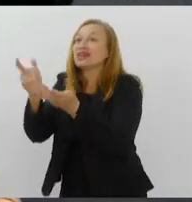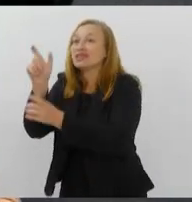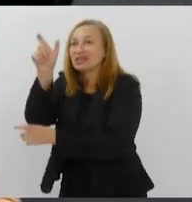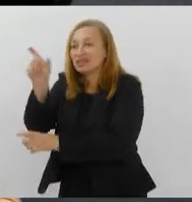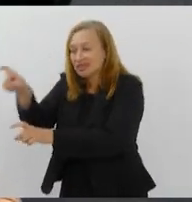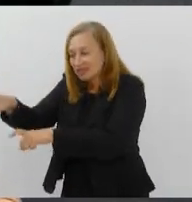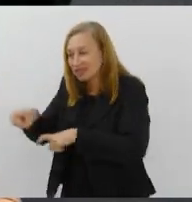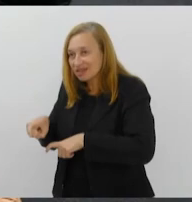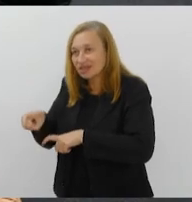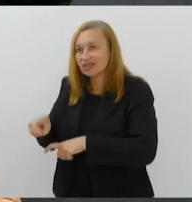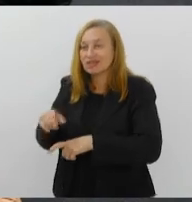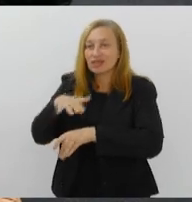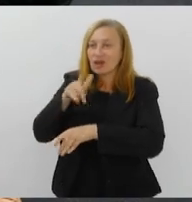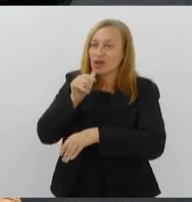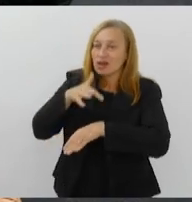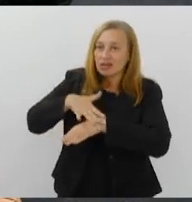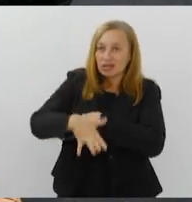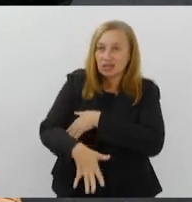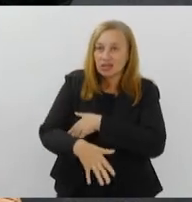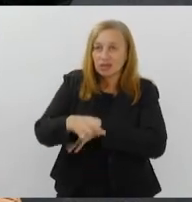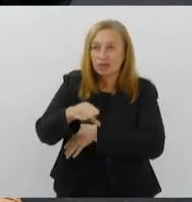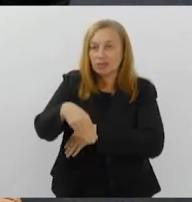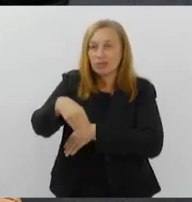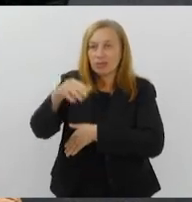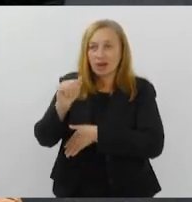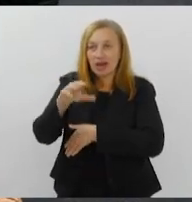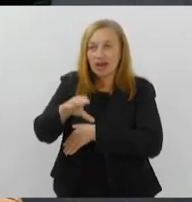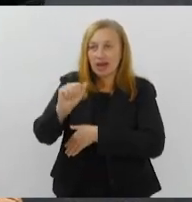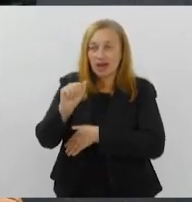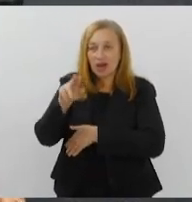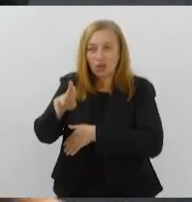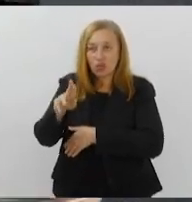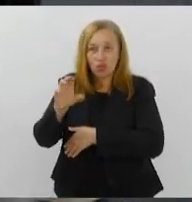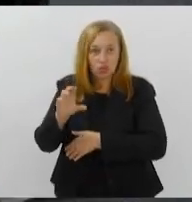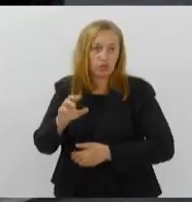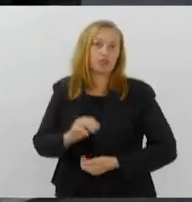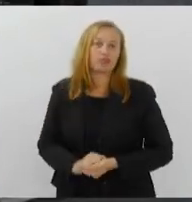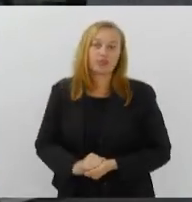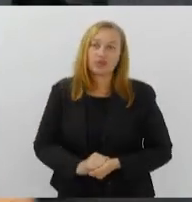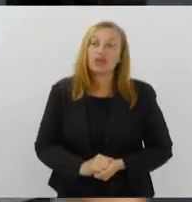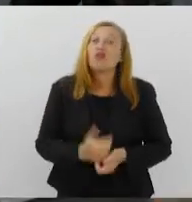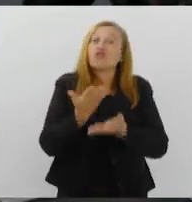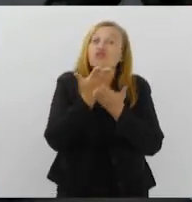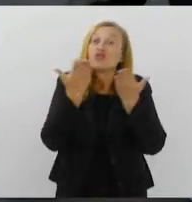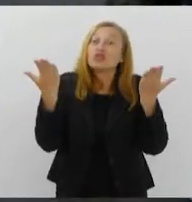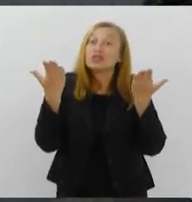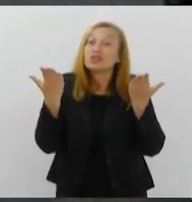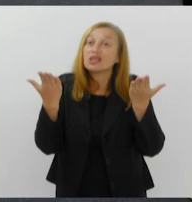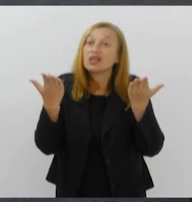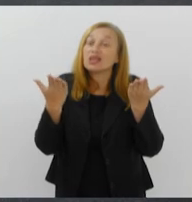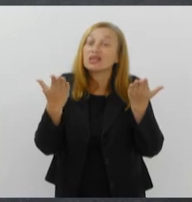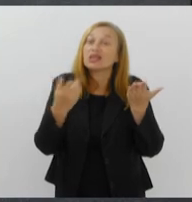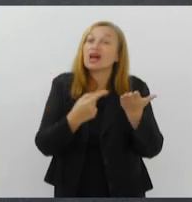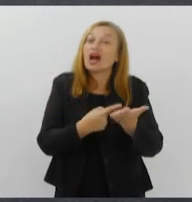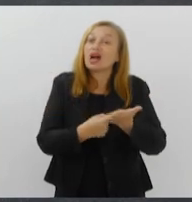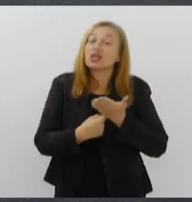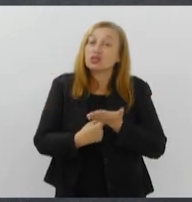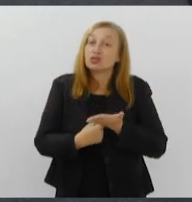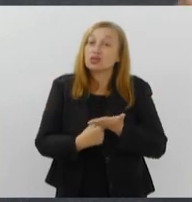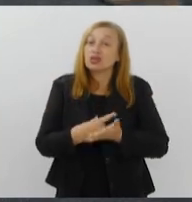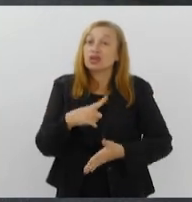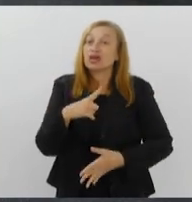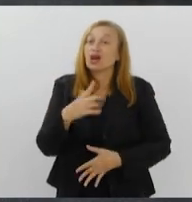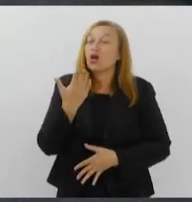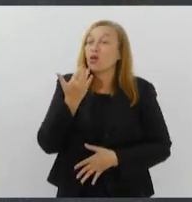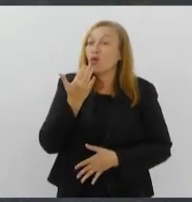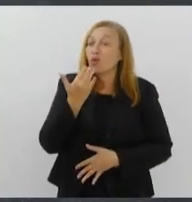de Cachoeira de Macacu, do assentamento São José da Boa Morte. Vocês alimentam o povo e vocês têm que